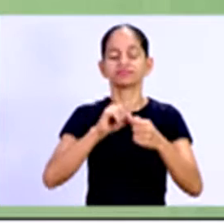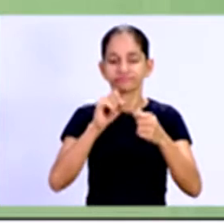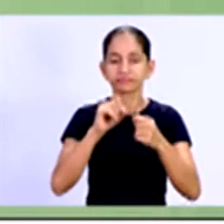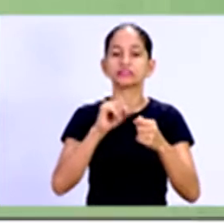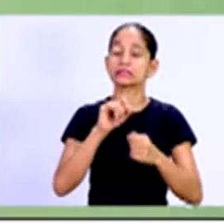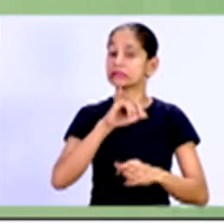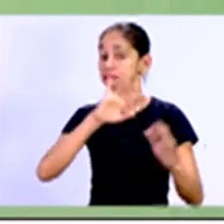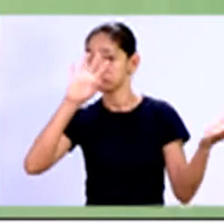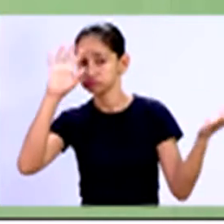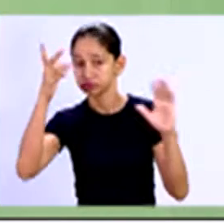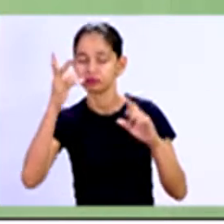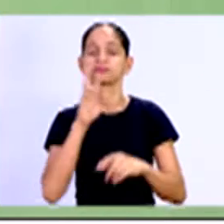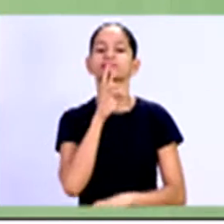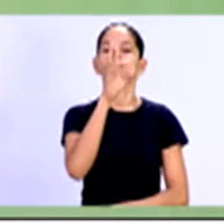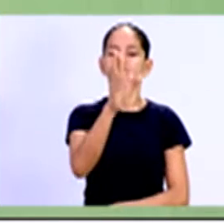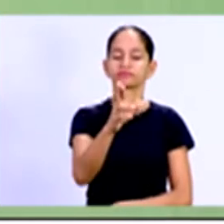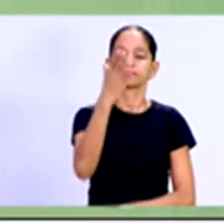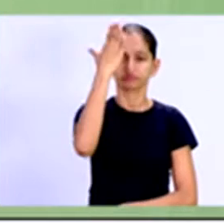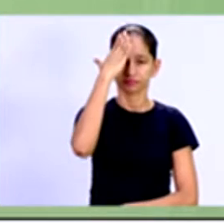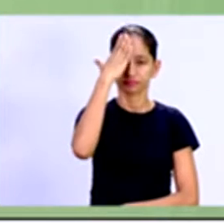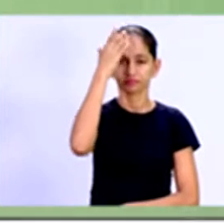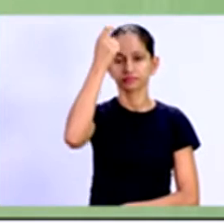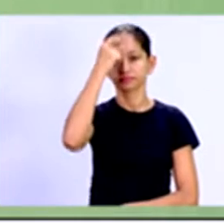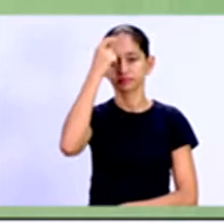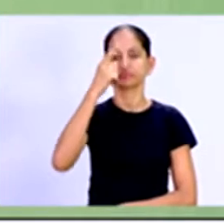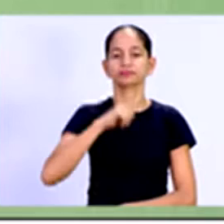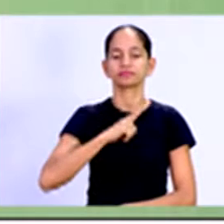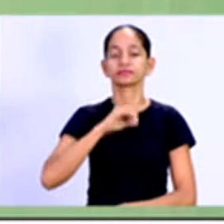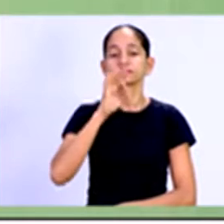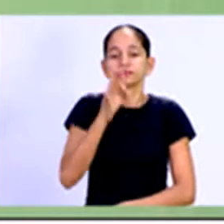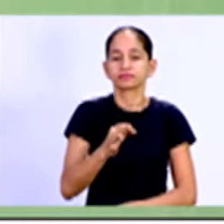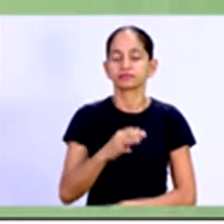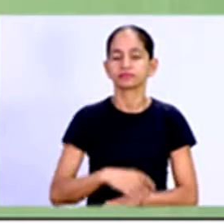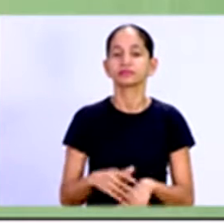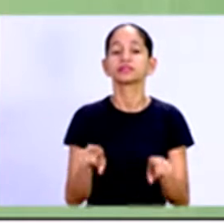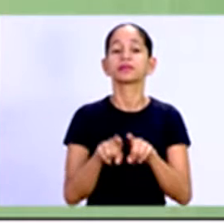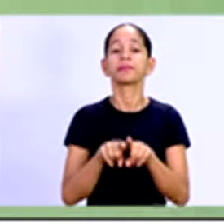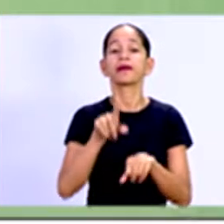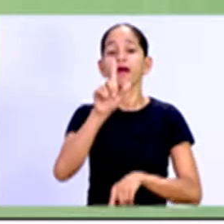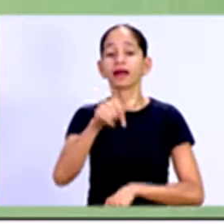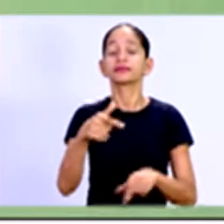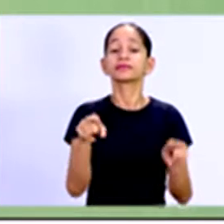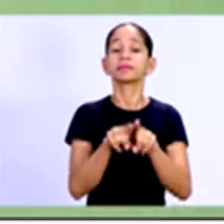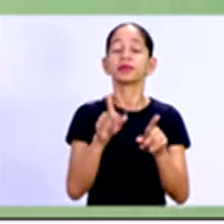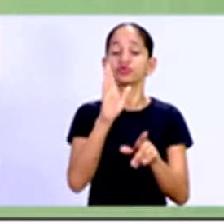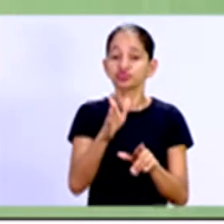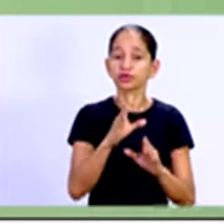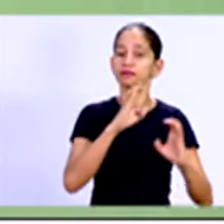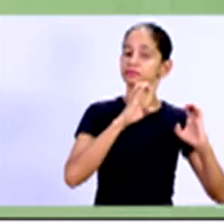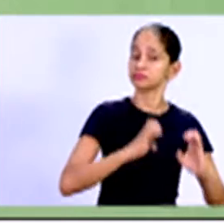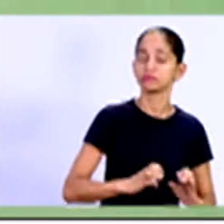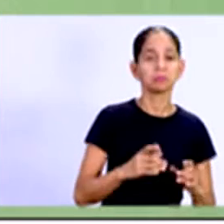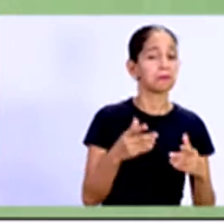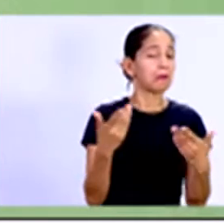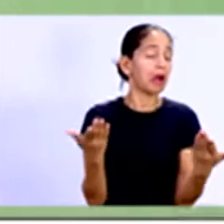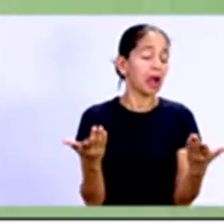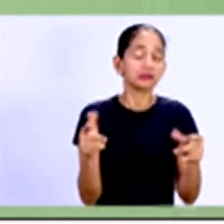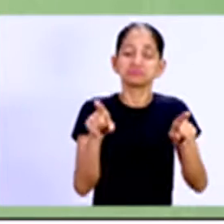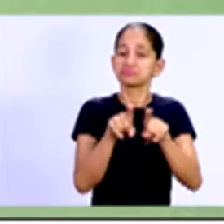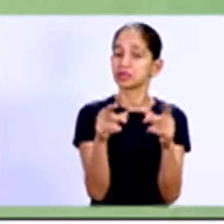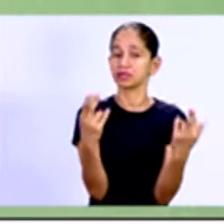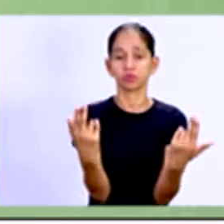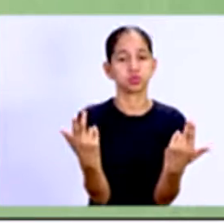por elas. E, por último, ele tem que ser, né? E ele é um sujeito livre, ou seja, ele tem